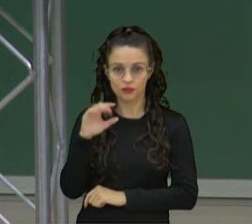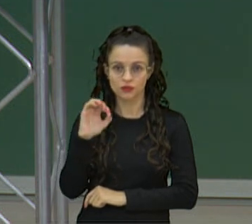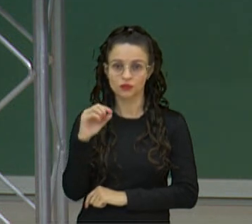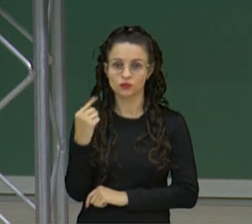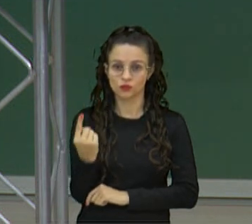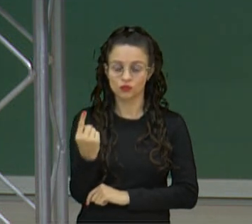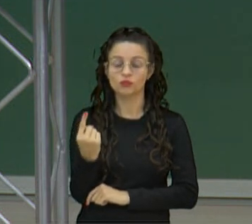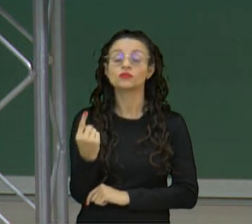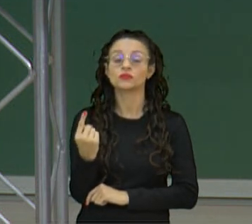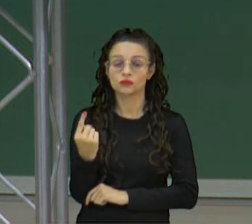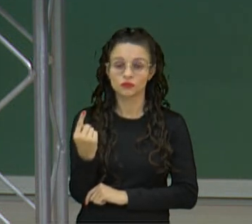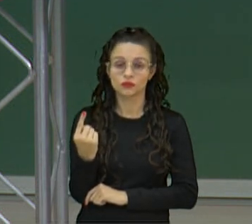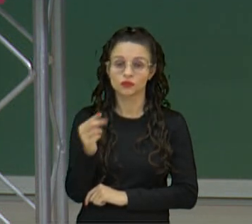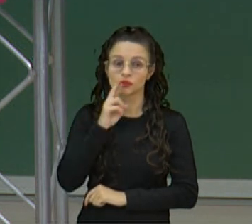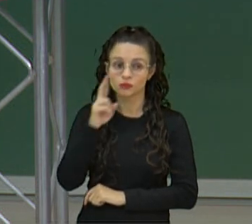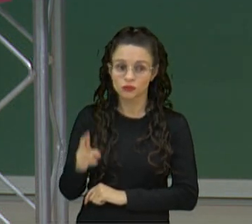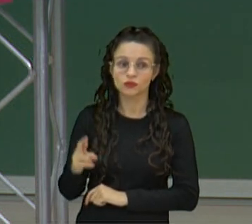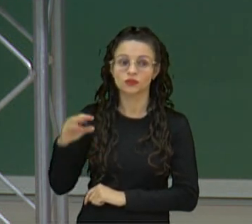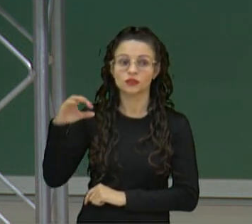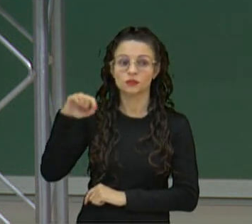94,01, o valor vai ser menos